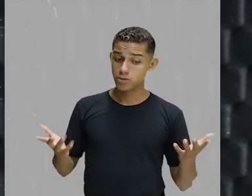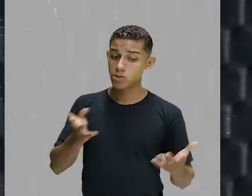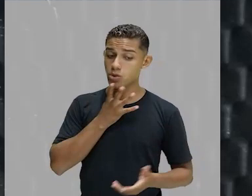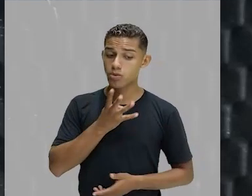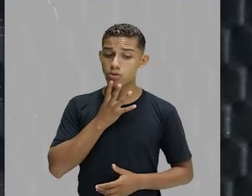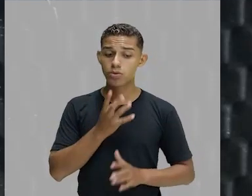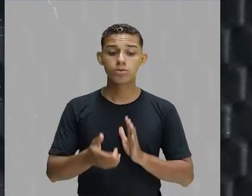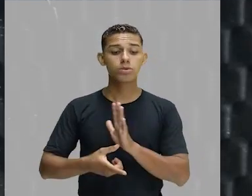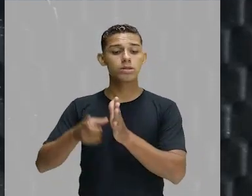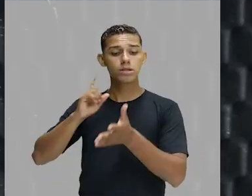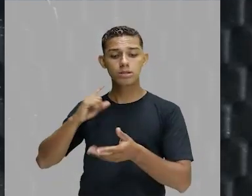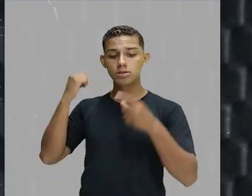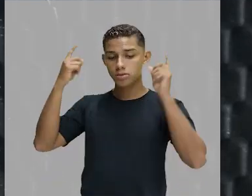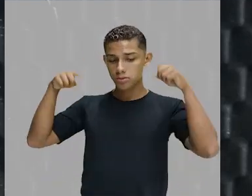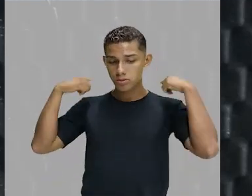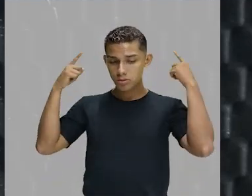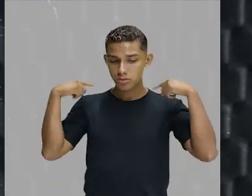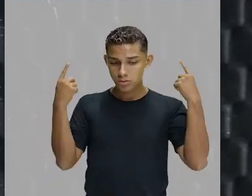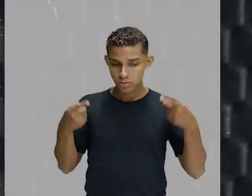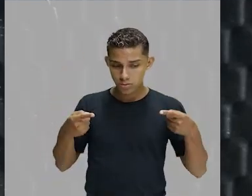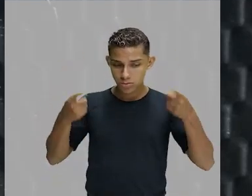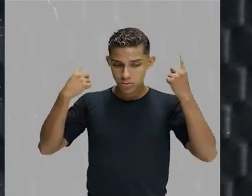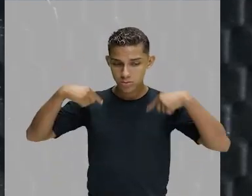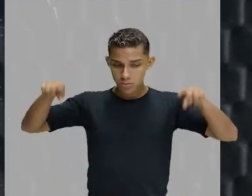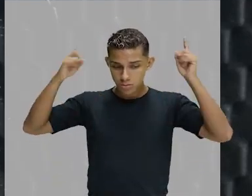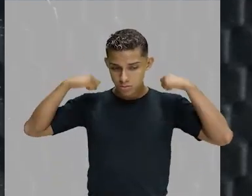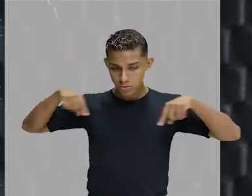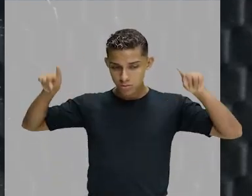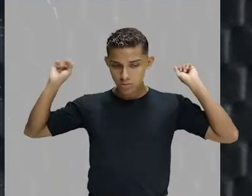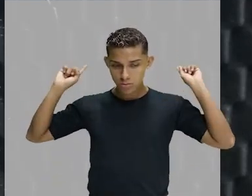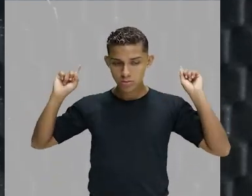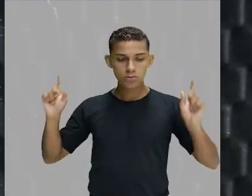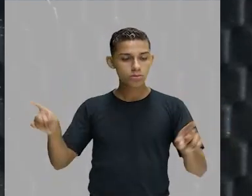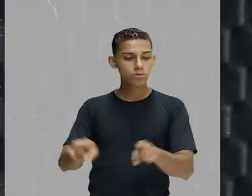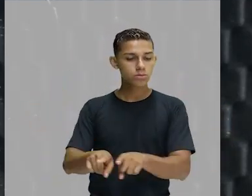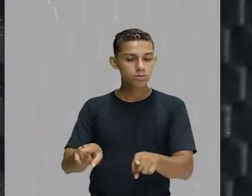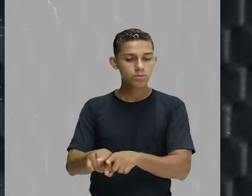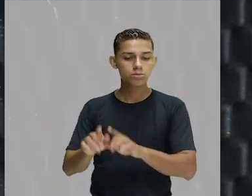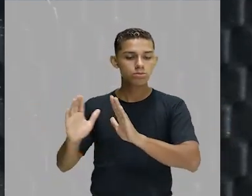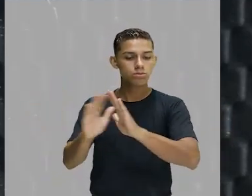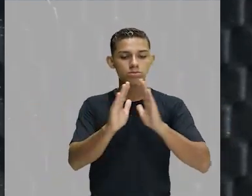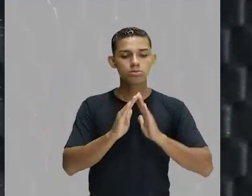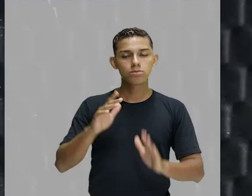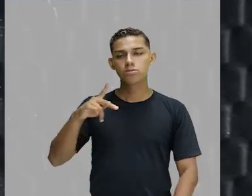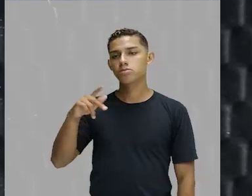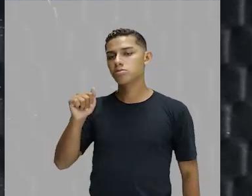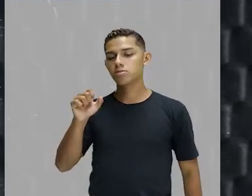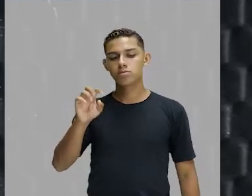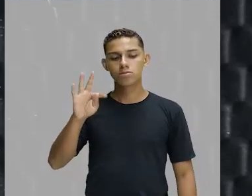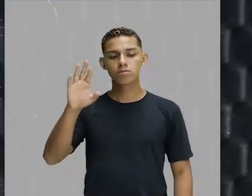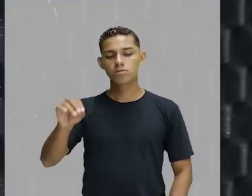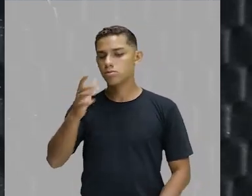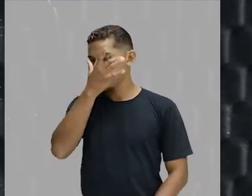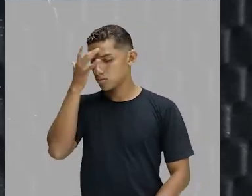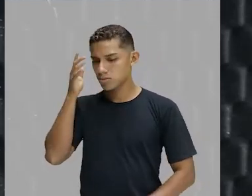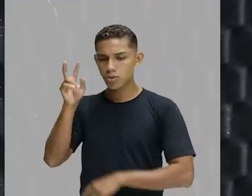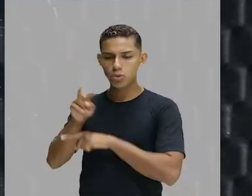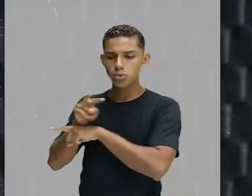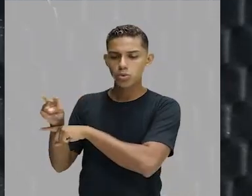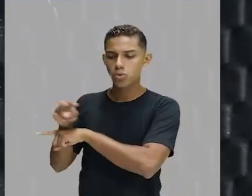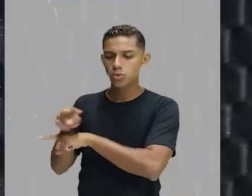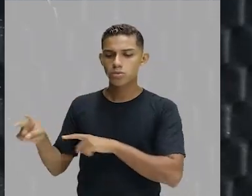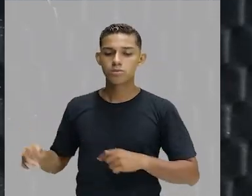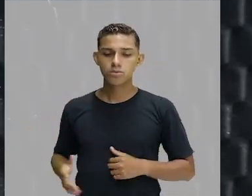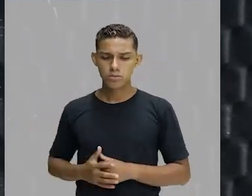Conhecendo antes os rebanhos de ovelhas que pastam pelos campos e as casas dos pastores. Então, eu peguei uma imagem de cima, só para